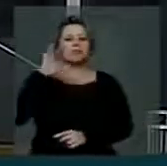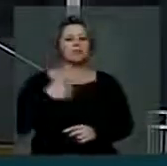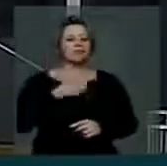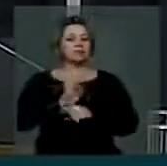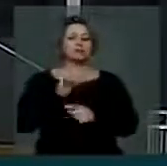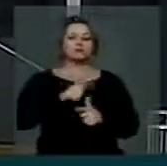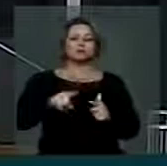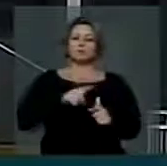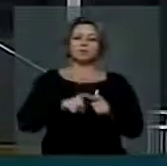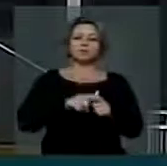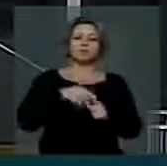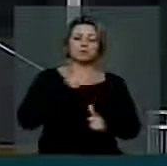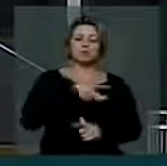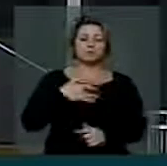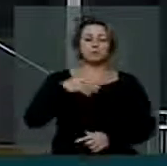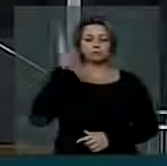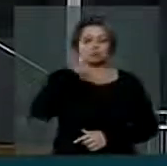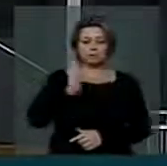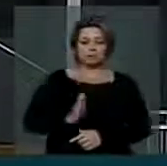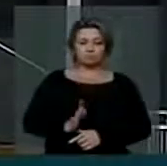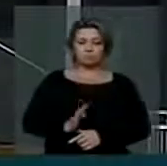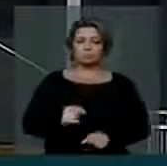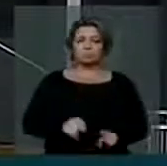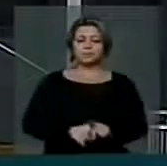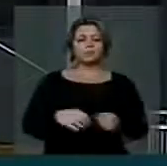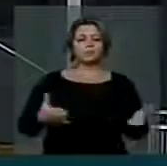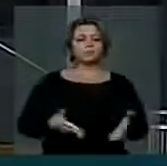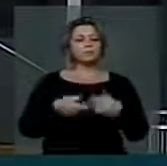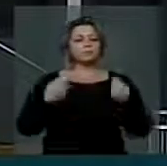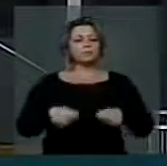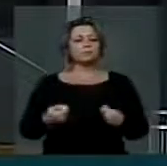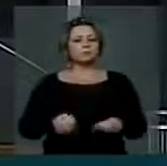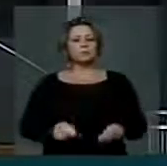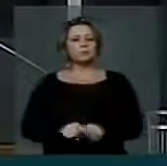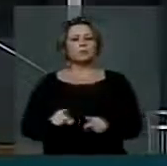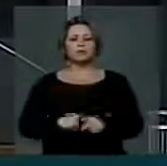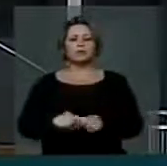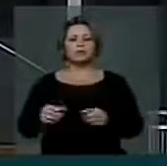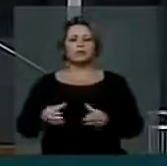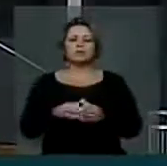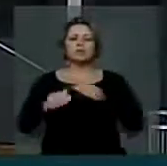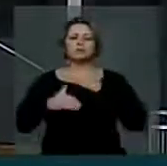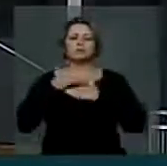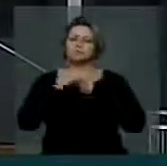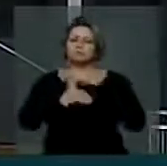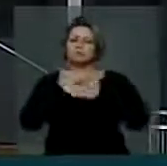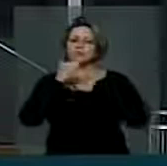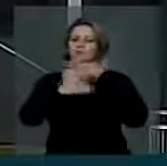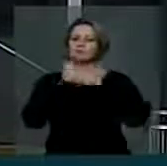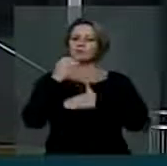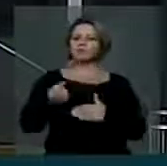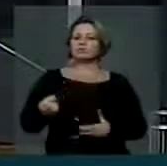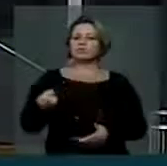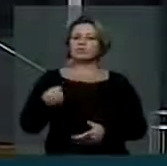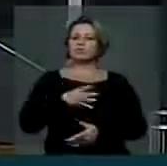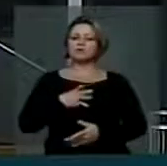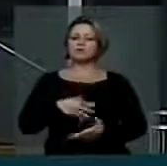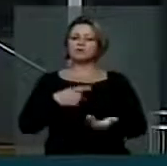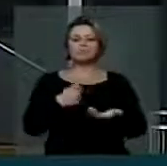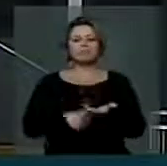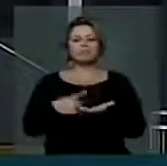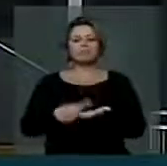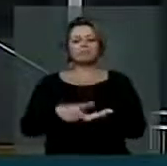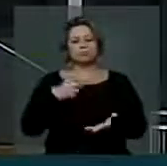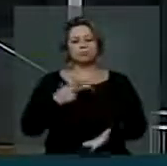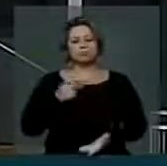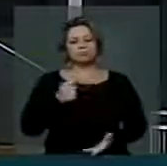eficácia. Esta resposta passa necessariamente pela construção de um novo pacto em defesa